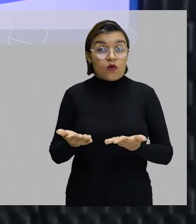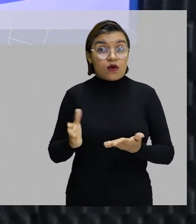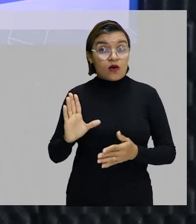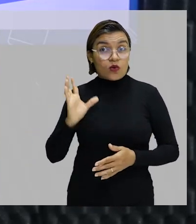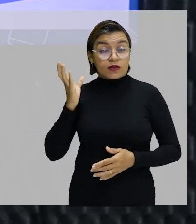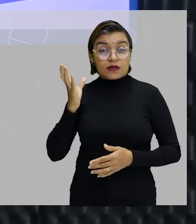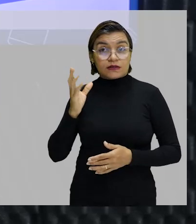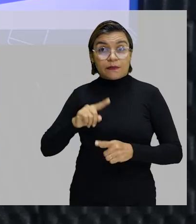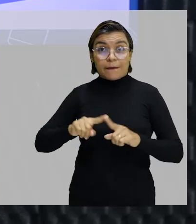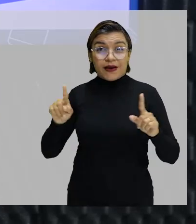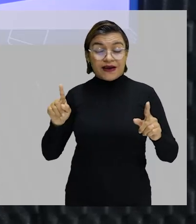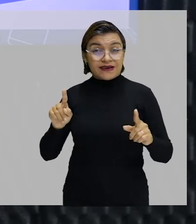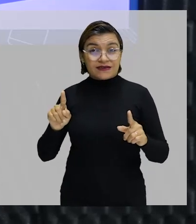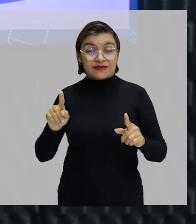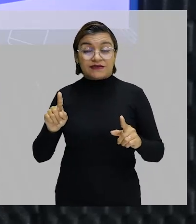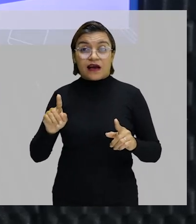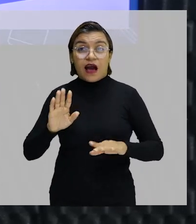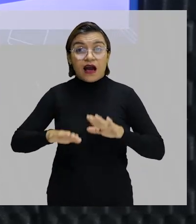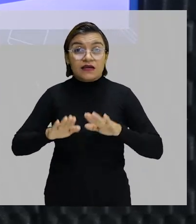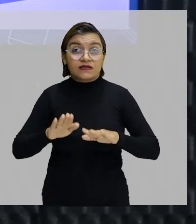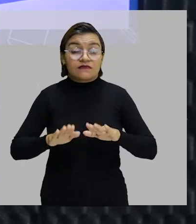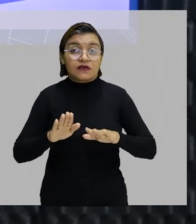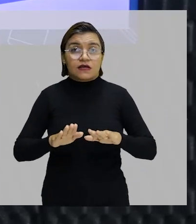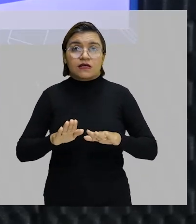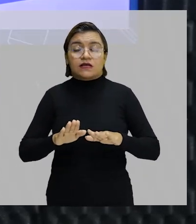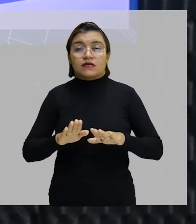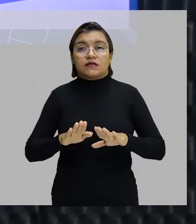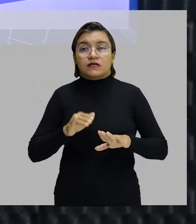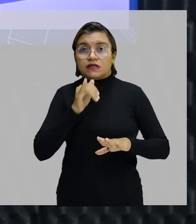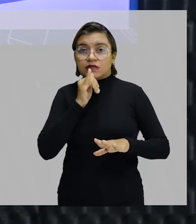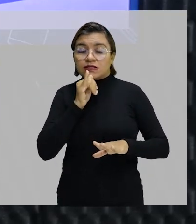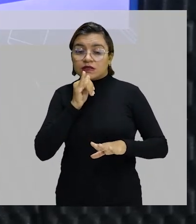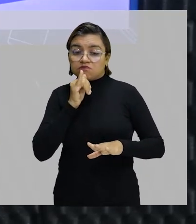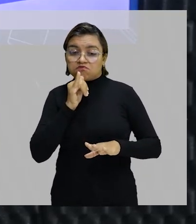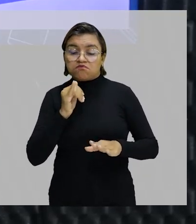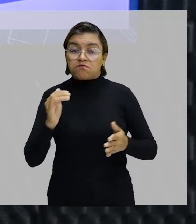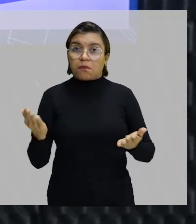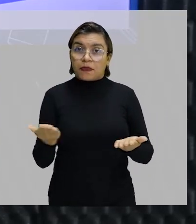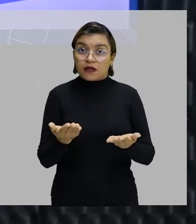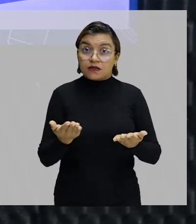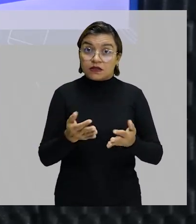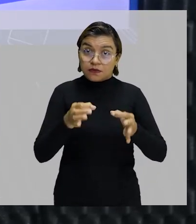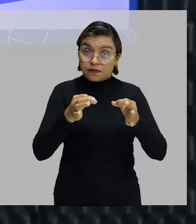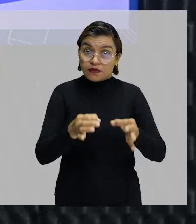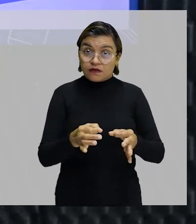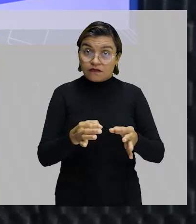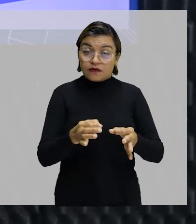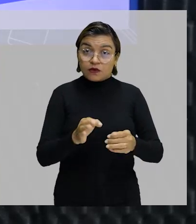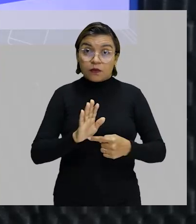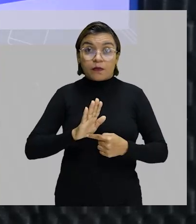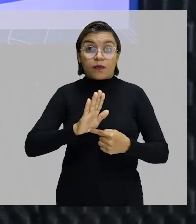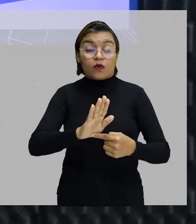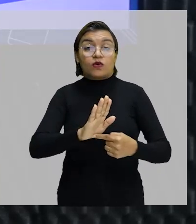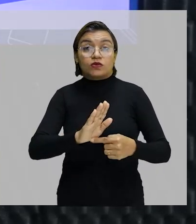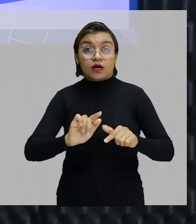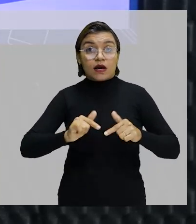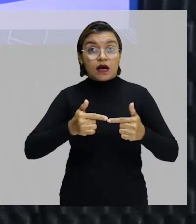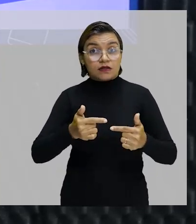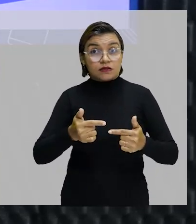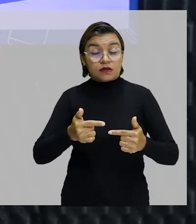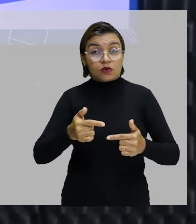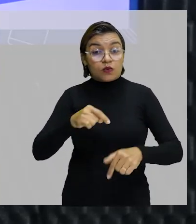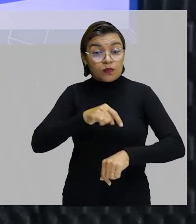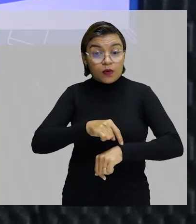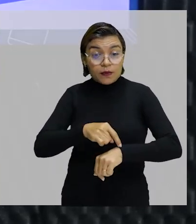E nem sempre essa construção de presente perfeito indica ações do momento. Sempre que